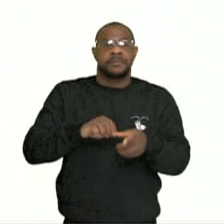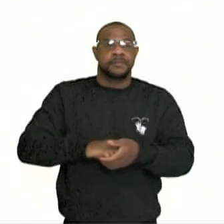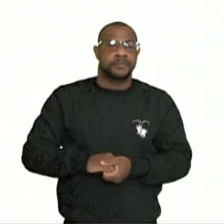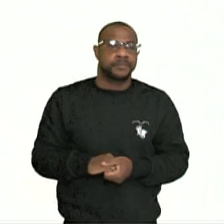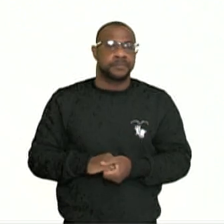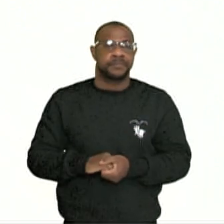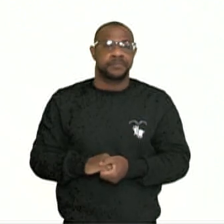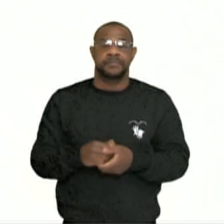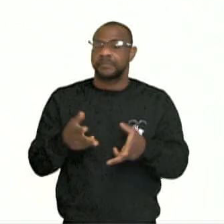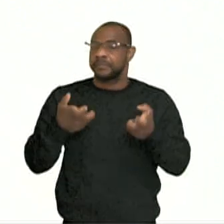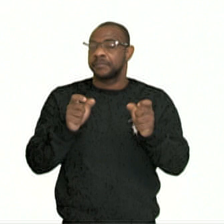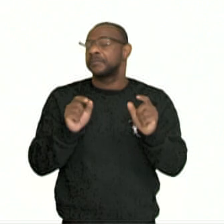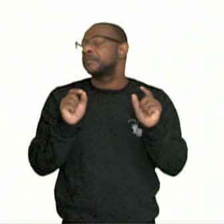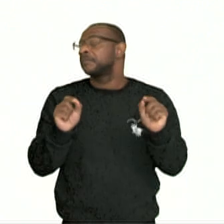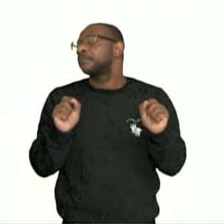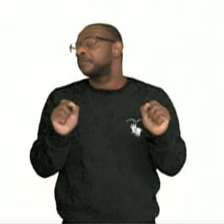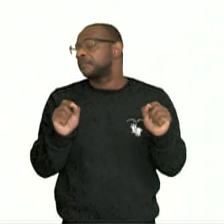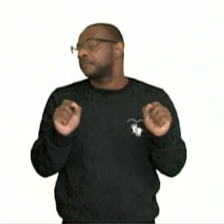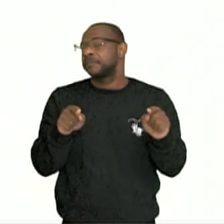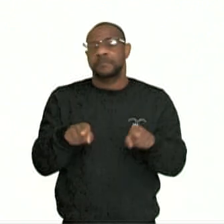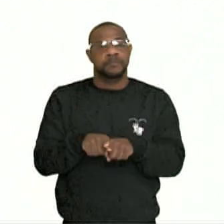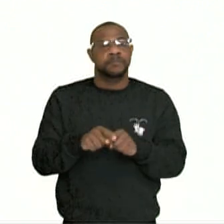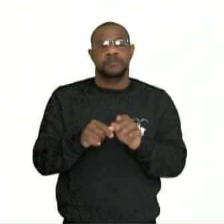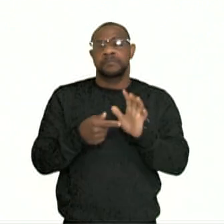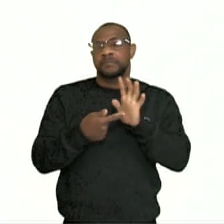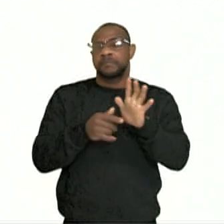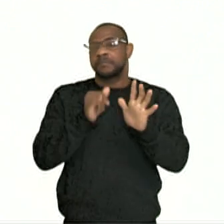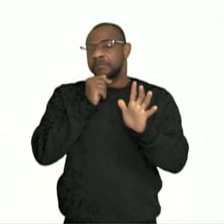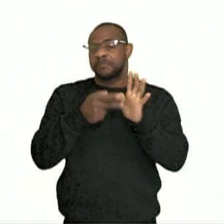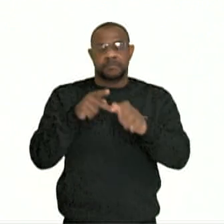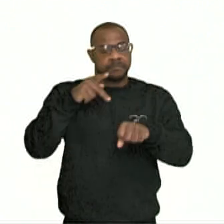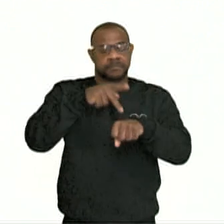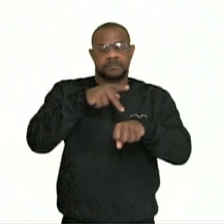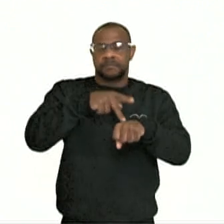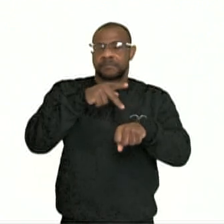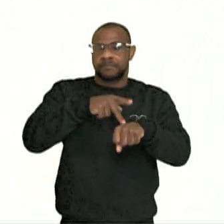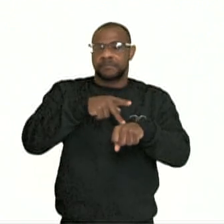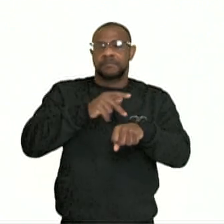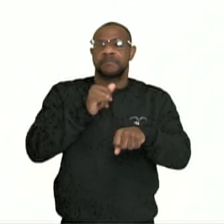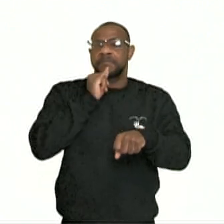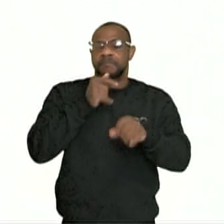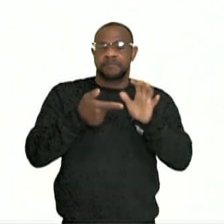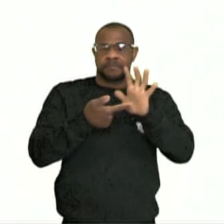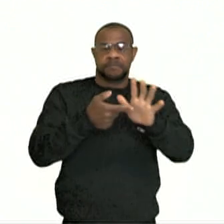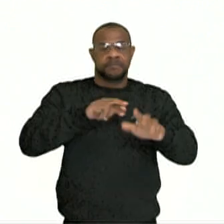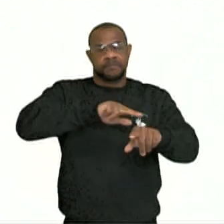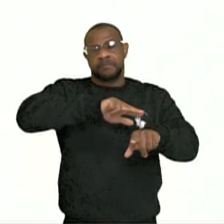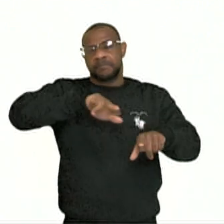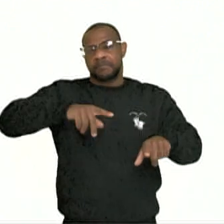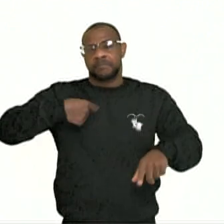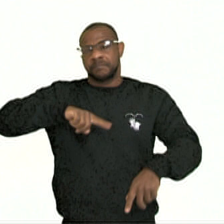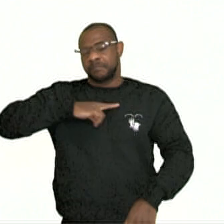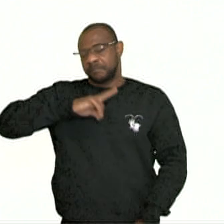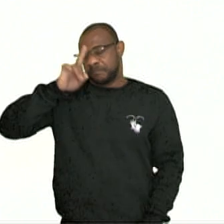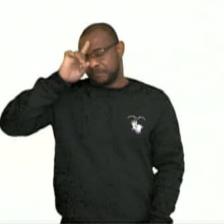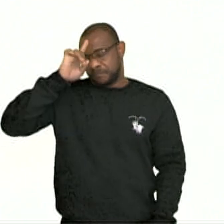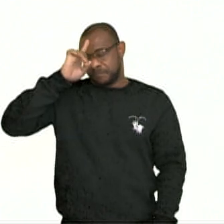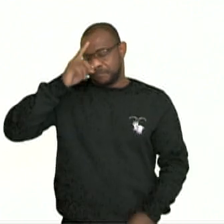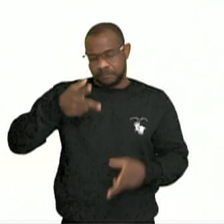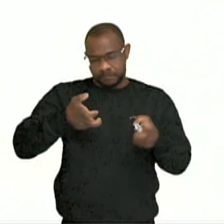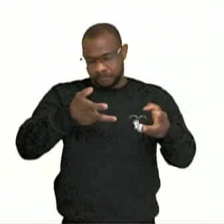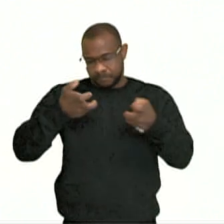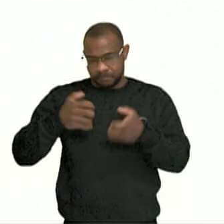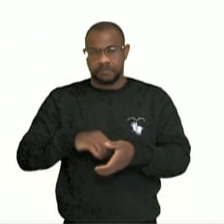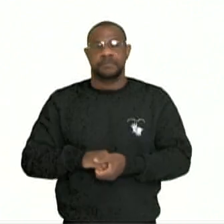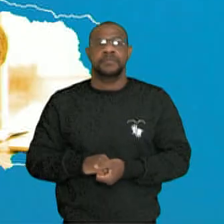E aqui nós percebemos também o quê? Exemplos de rochas metamórficas no nosso cotidiano, que faz parte